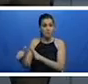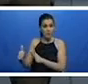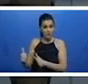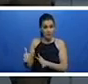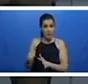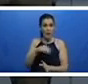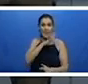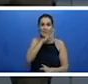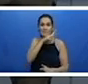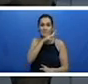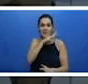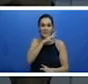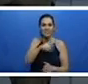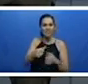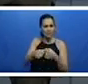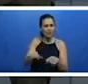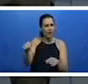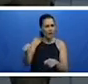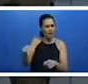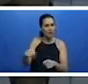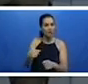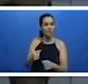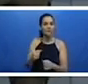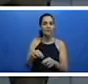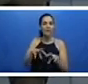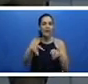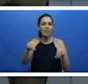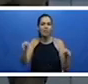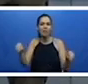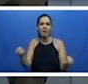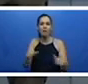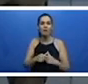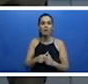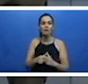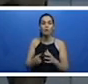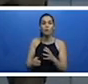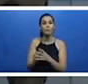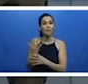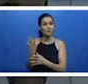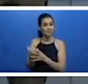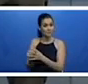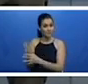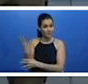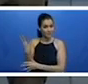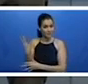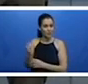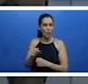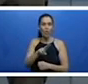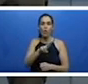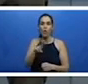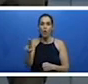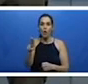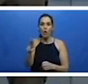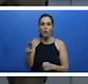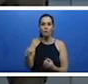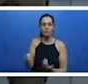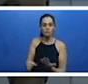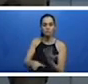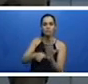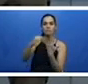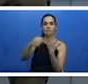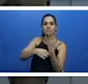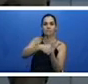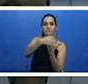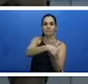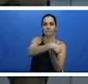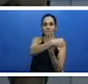a Terra foram as briófitas há 430 milhões de anos. Briófitas são plantas muito pequenas, com